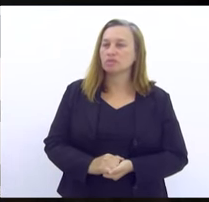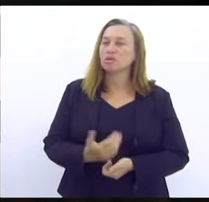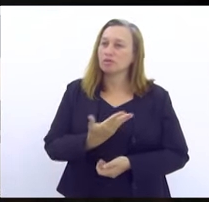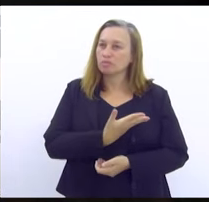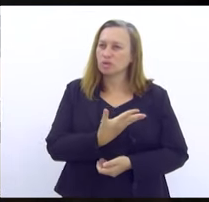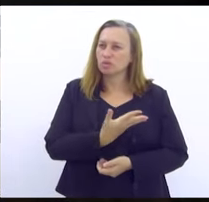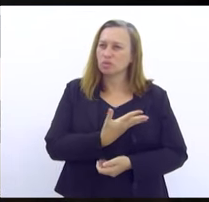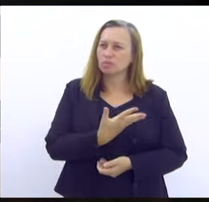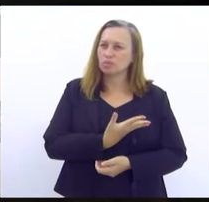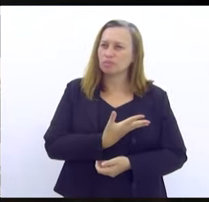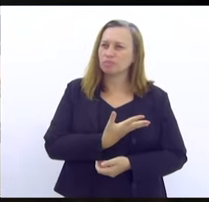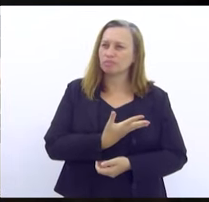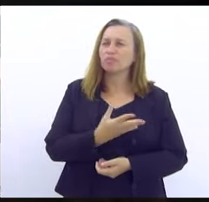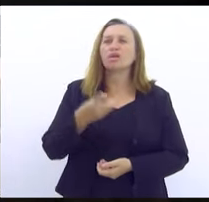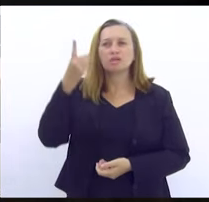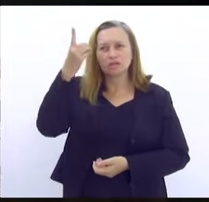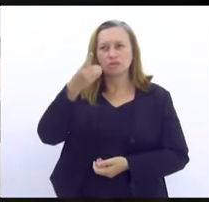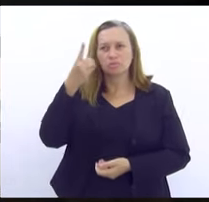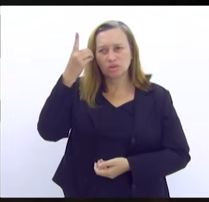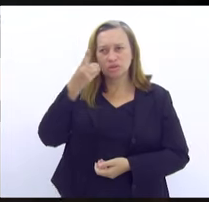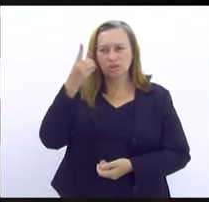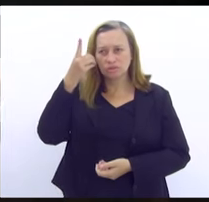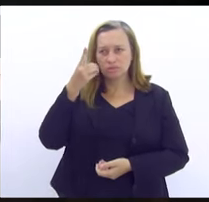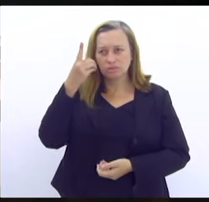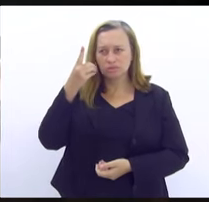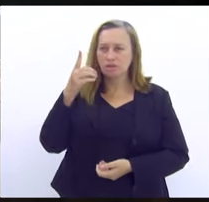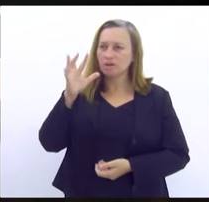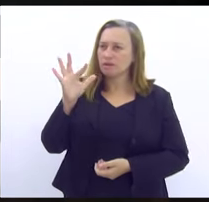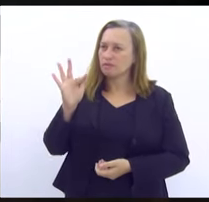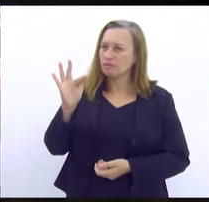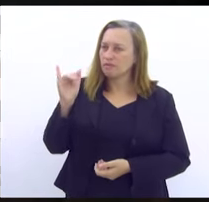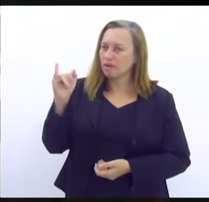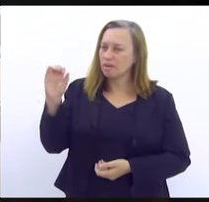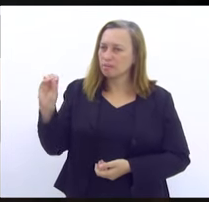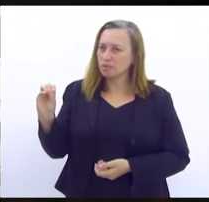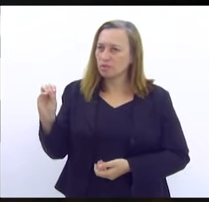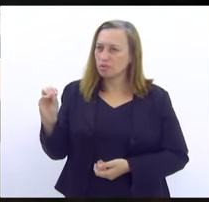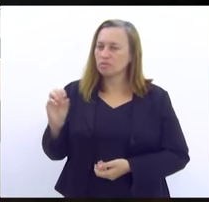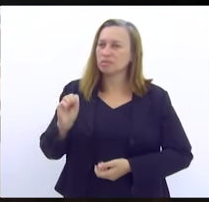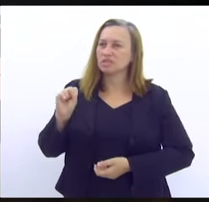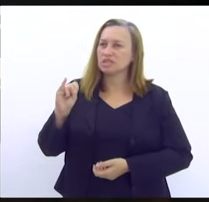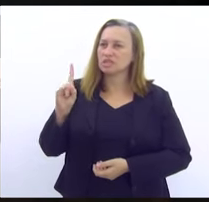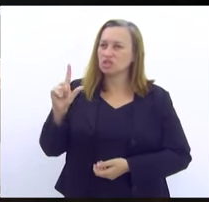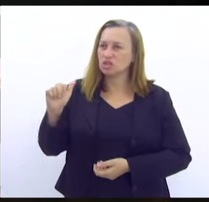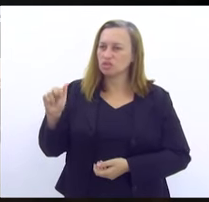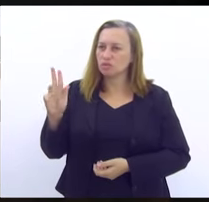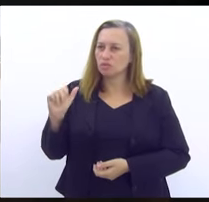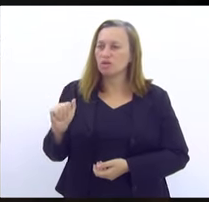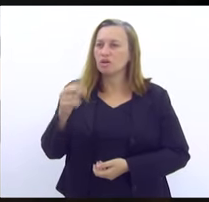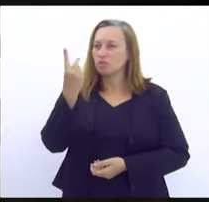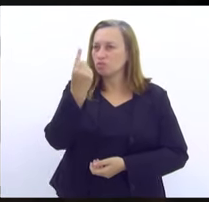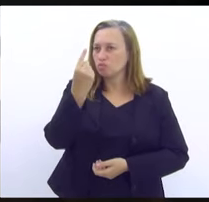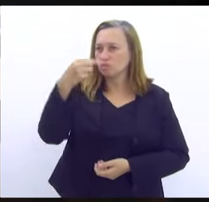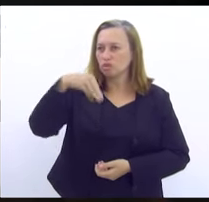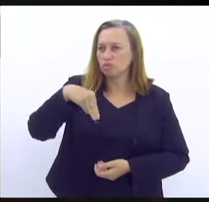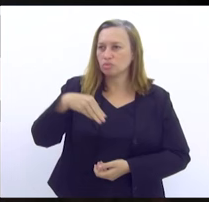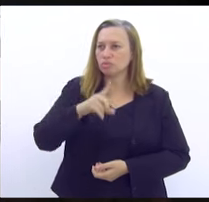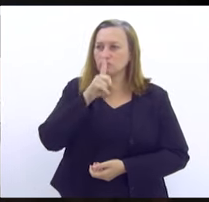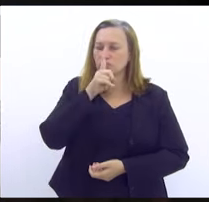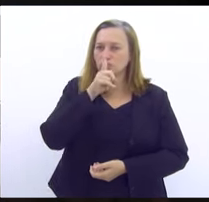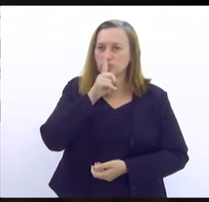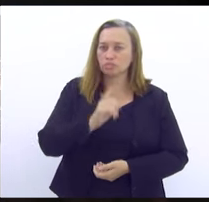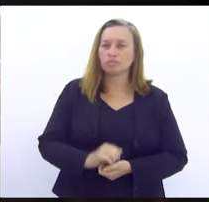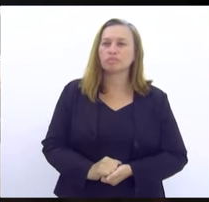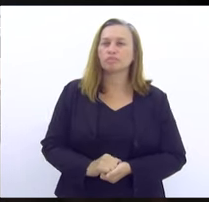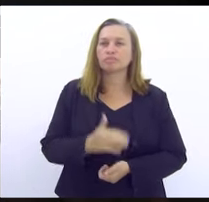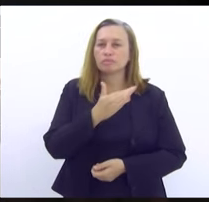colega, o deputado Fábio Silva, pedido de um minuto de silêncio